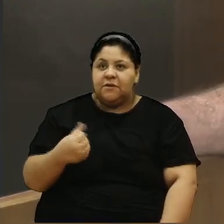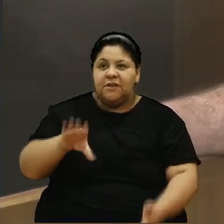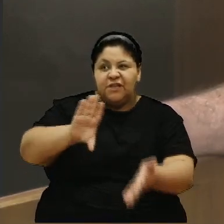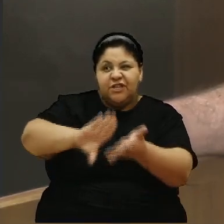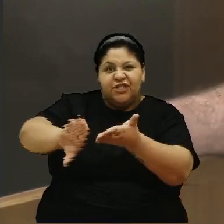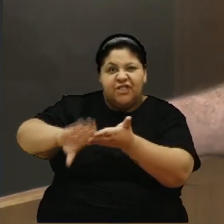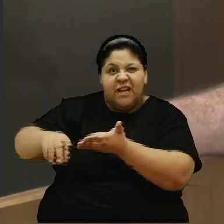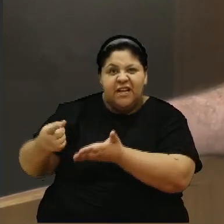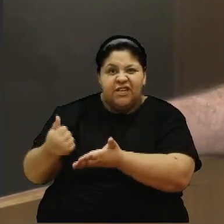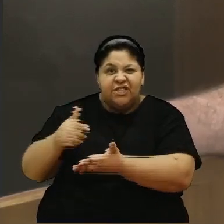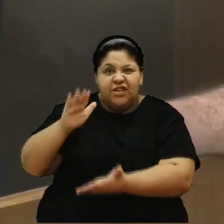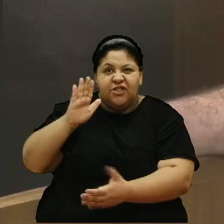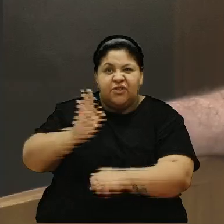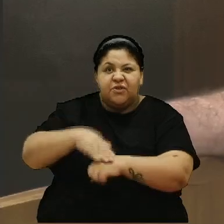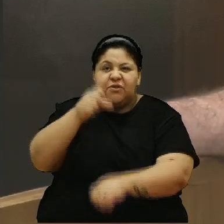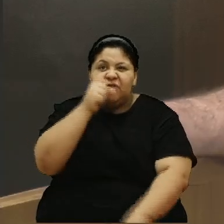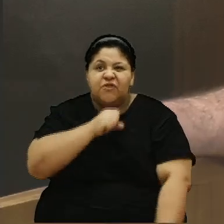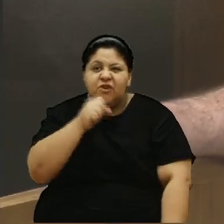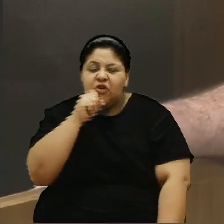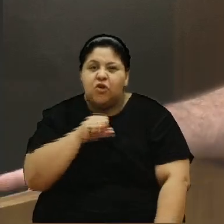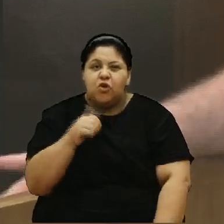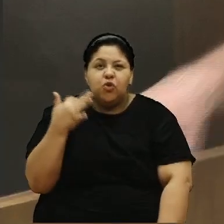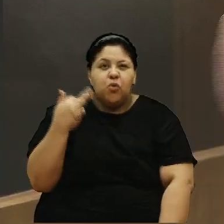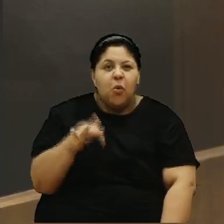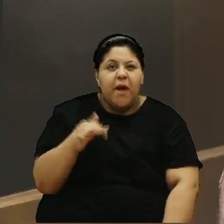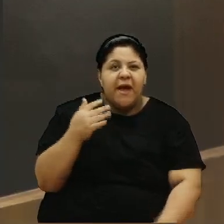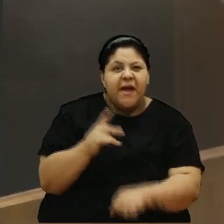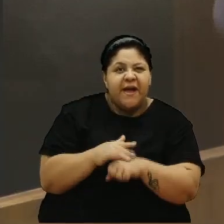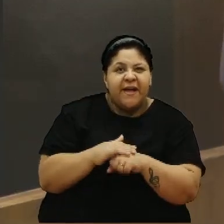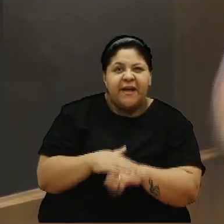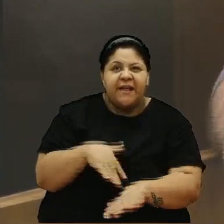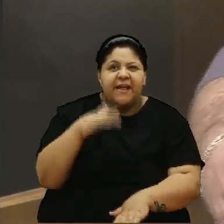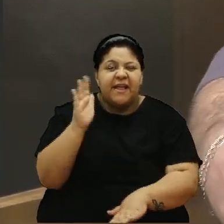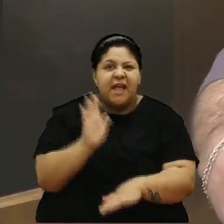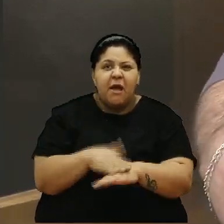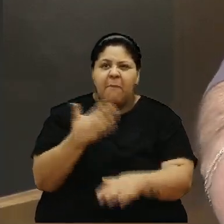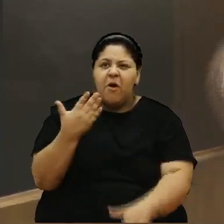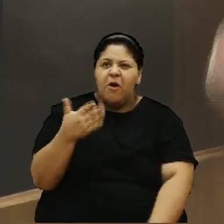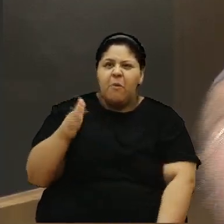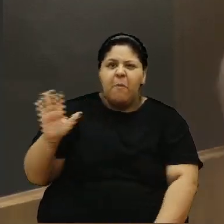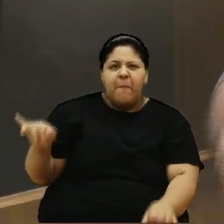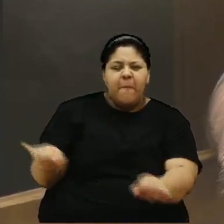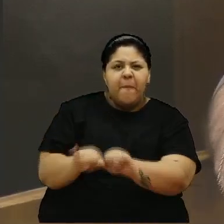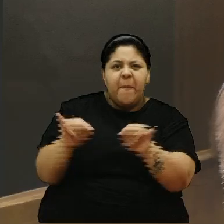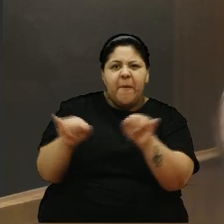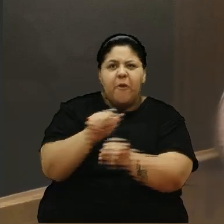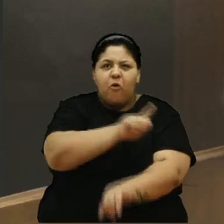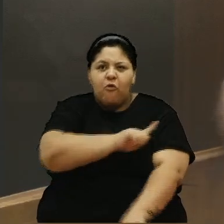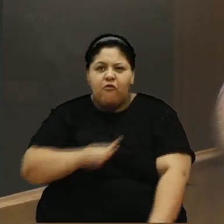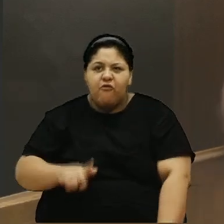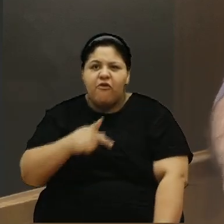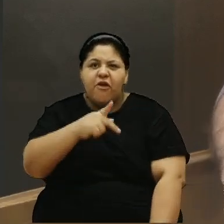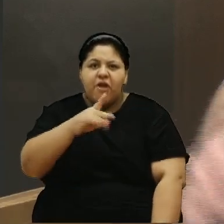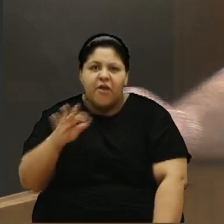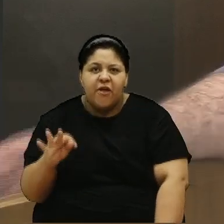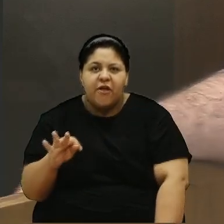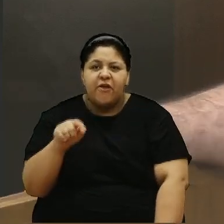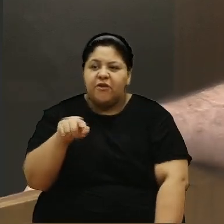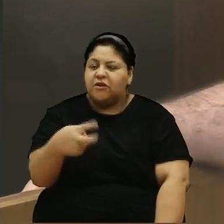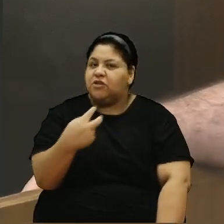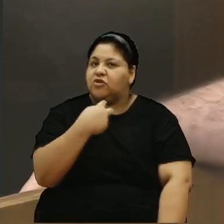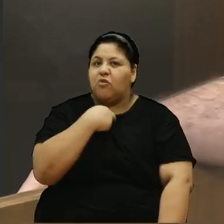dos idosos, doentes, necessitados, é a maior canalice do governo PT. E isso não pode